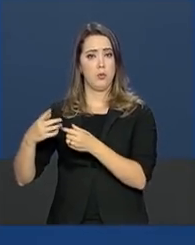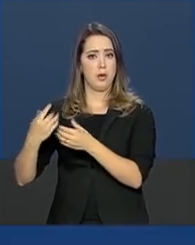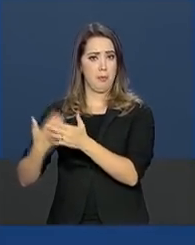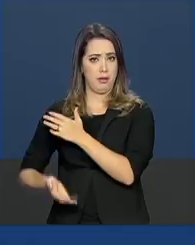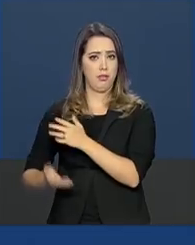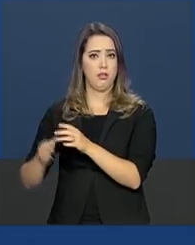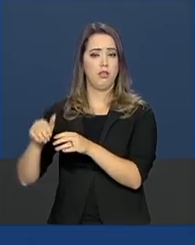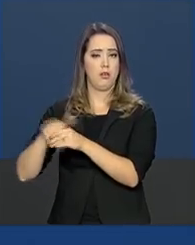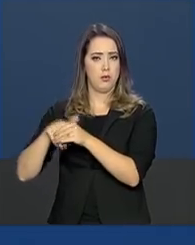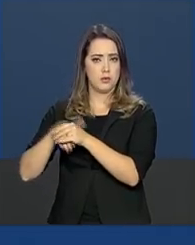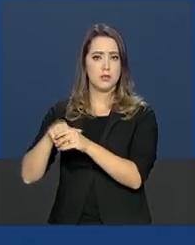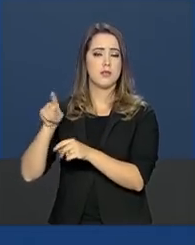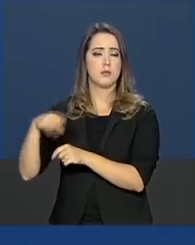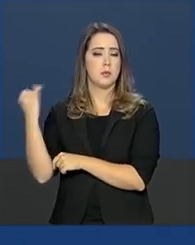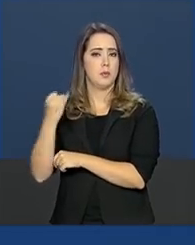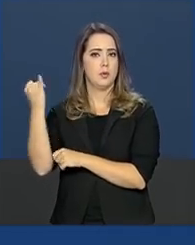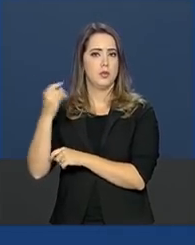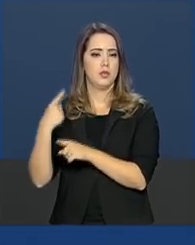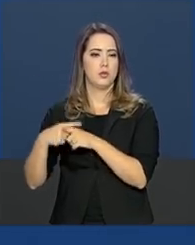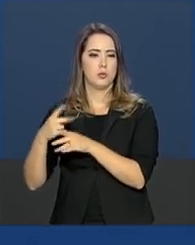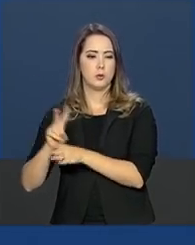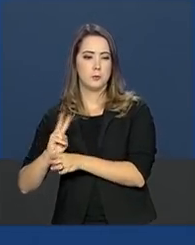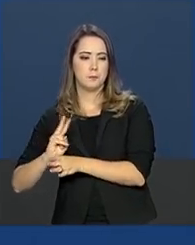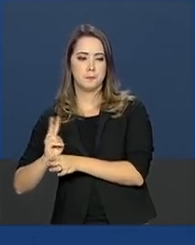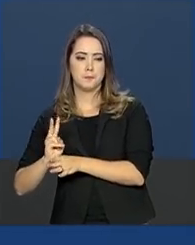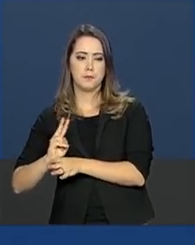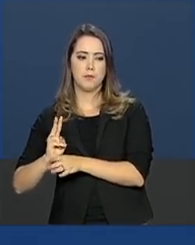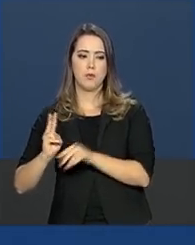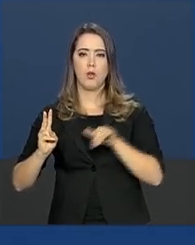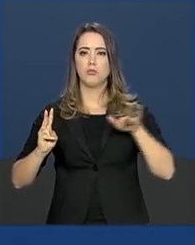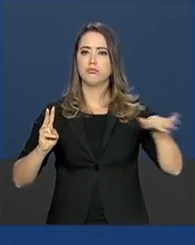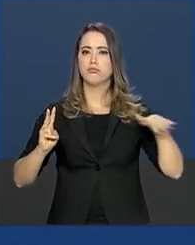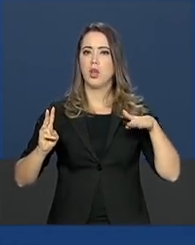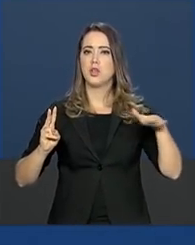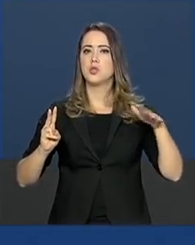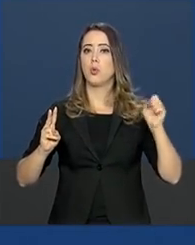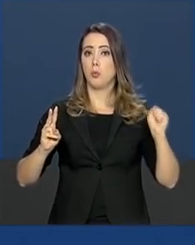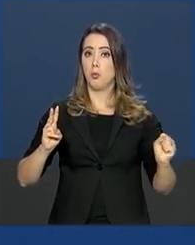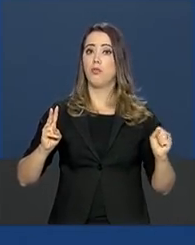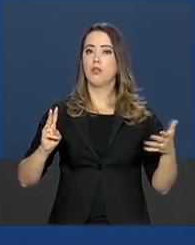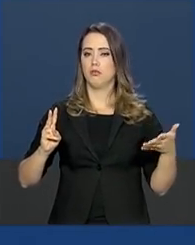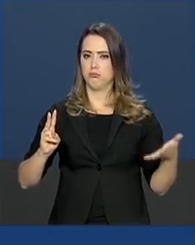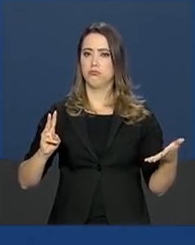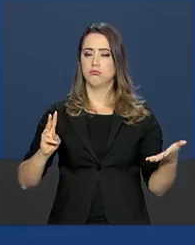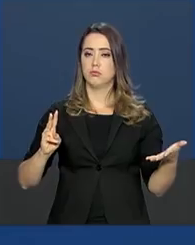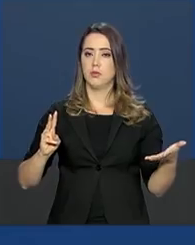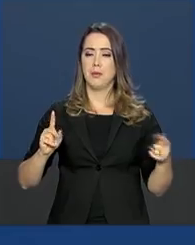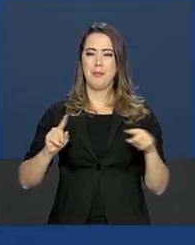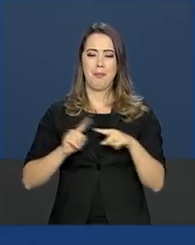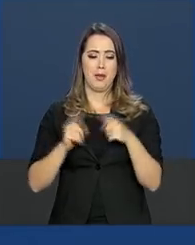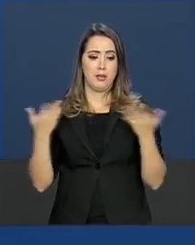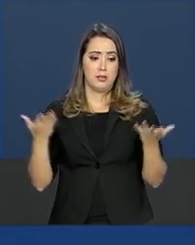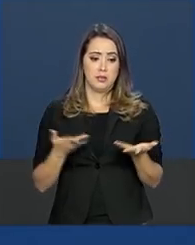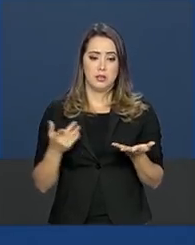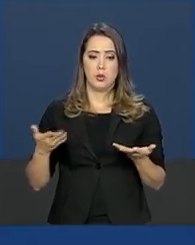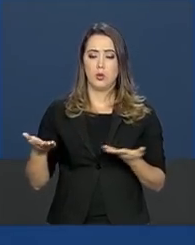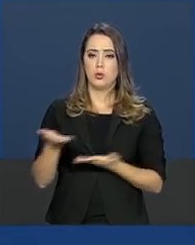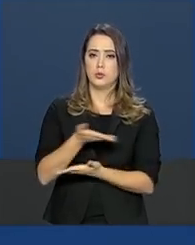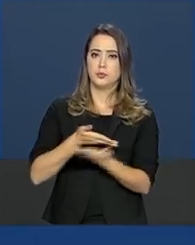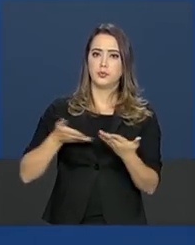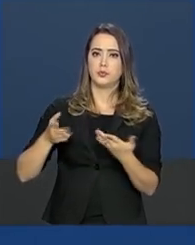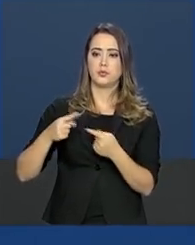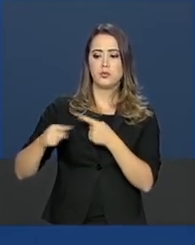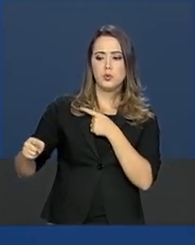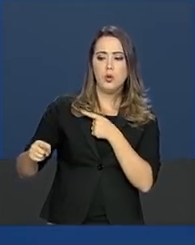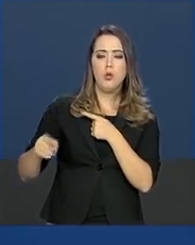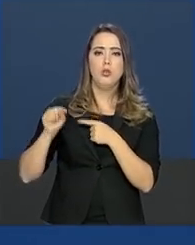estão no poder. Mas ocorre que o conceito de oposição não há de ser, agora sim,